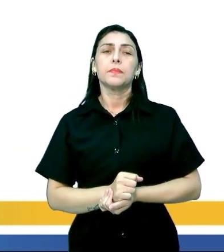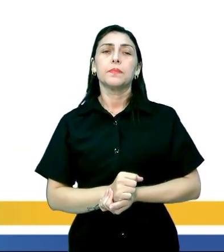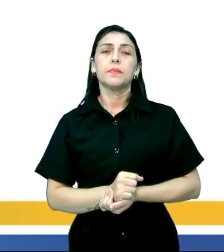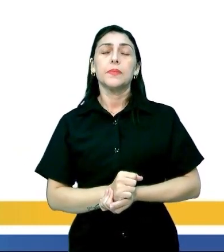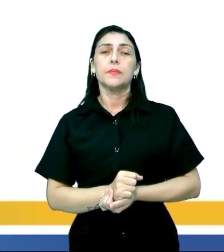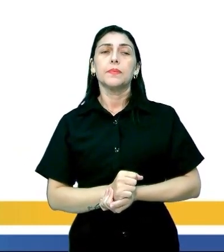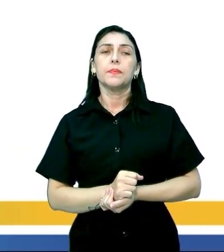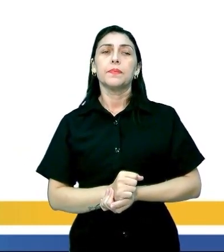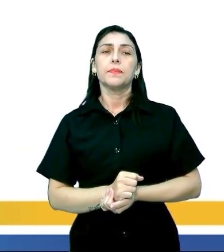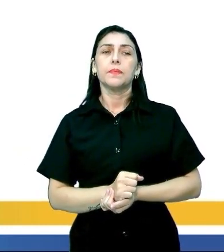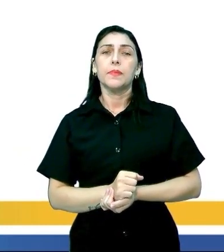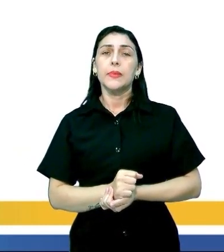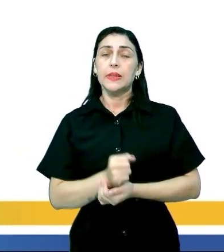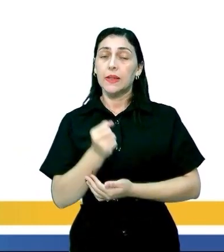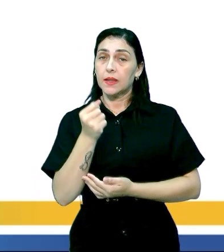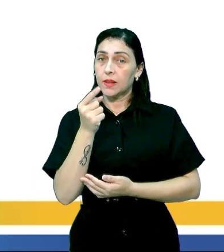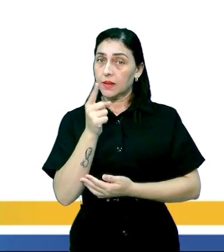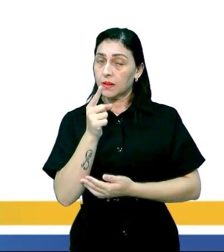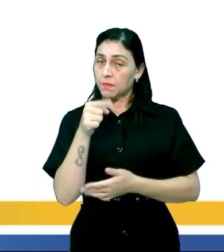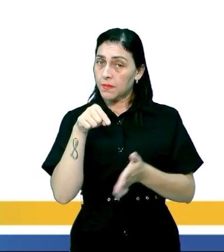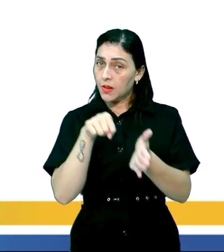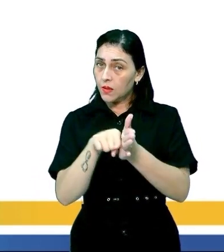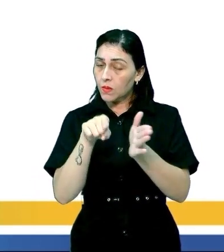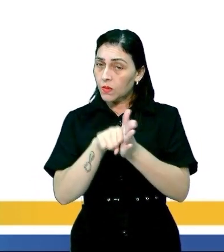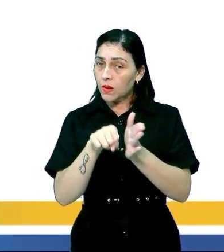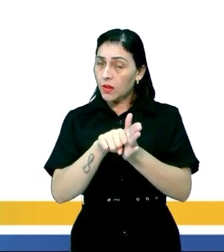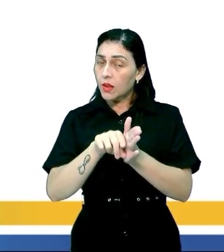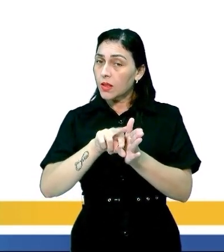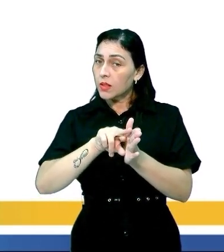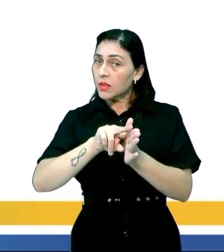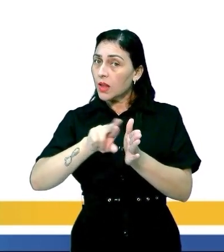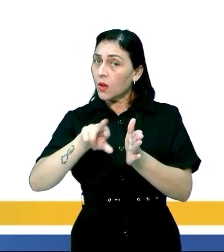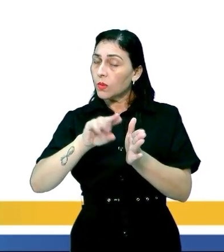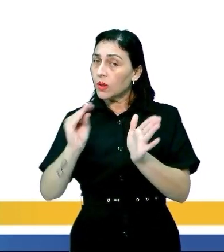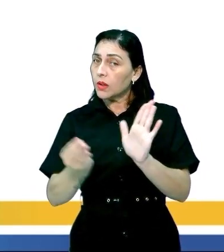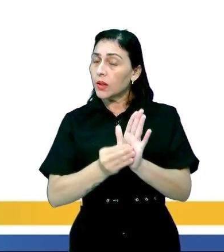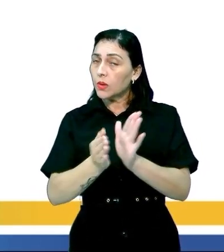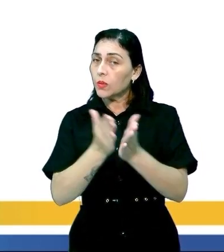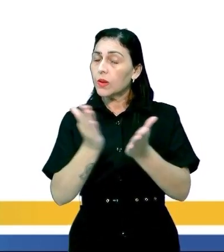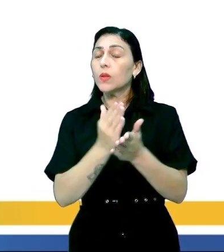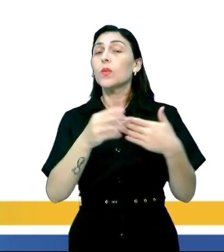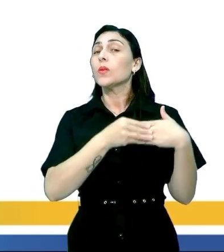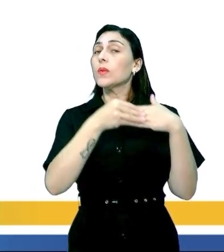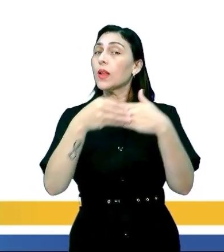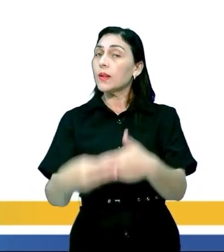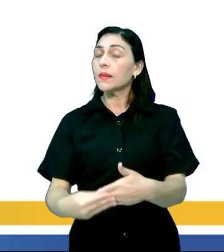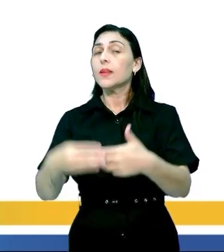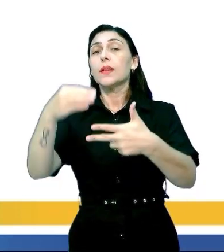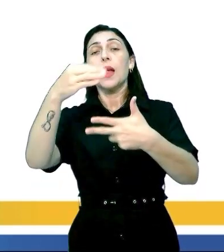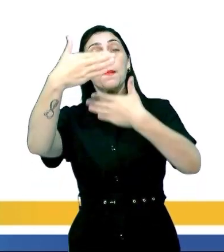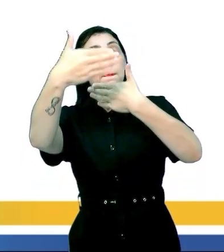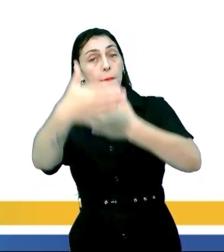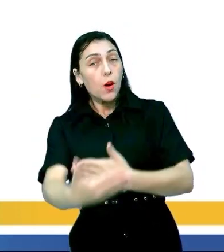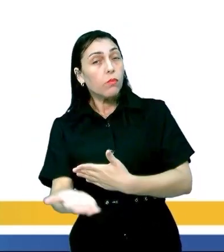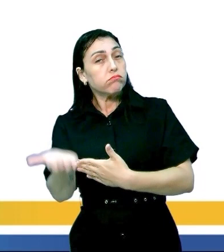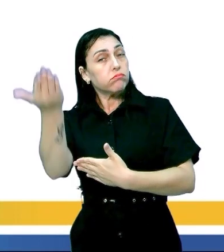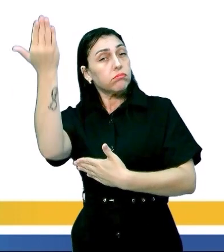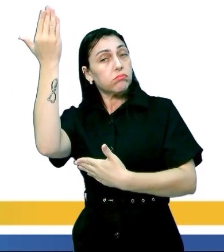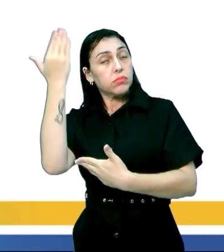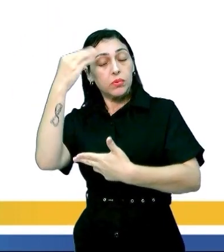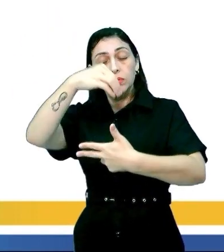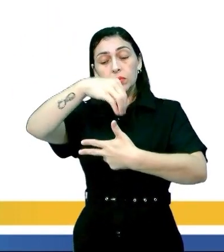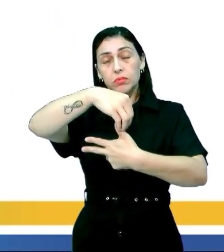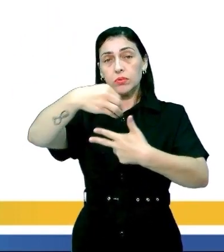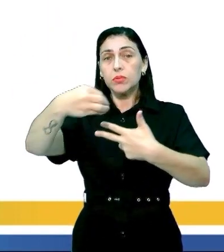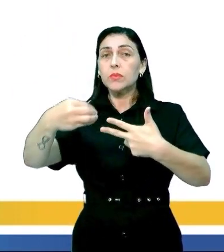enunciado. Reforço, essa questão ela não está no livro. Eu tenho trazido a todos vocês, além